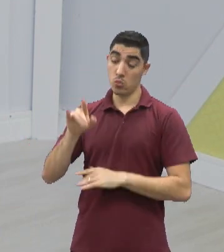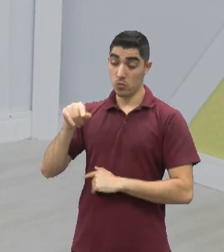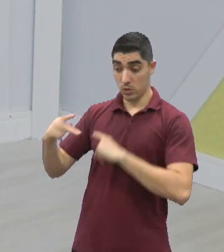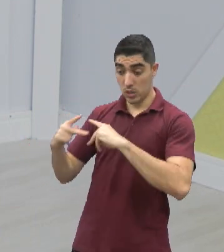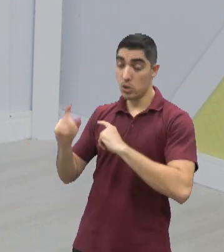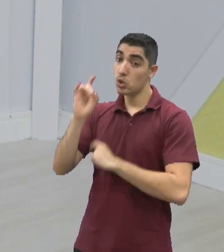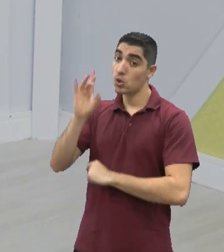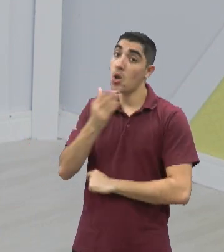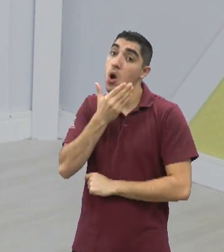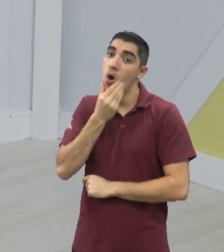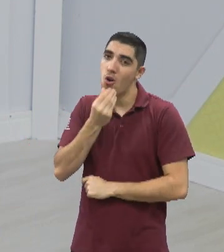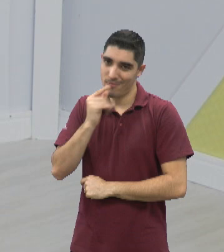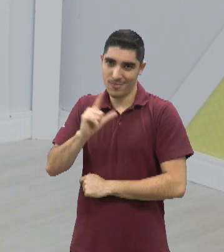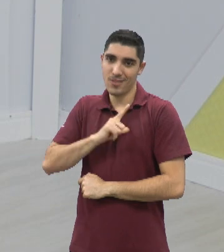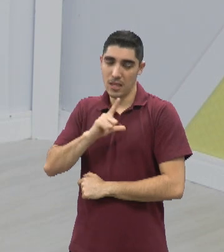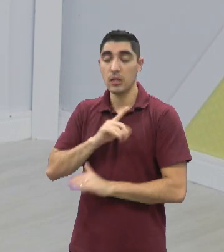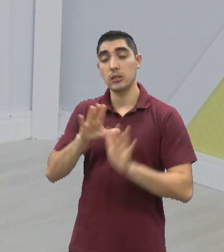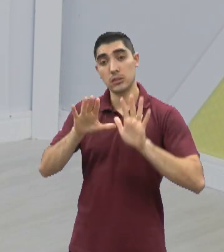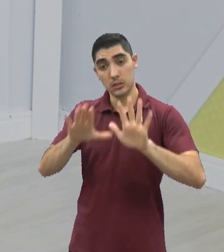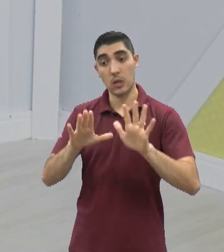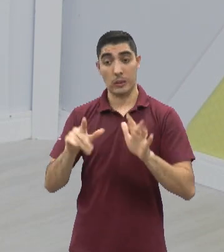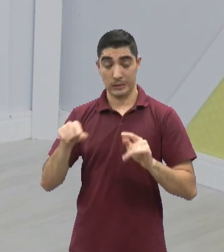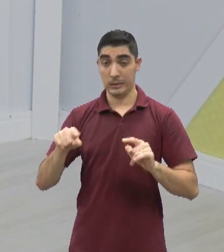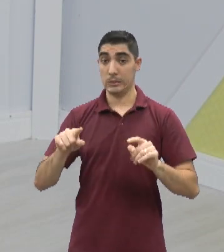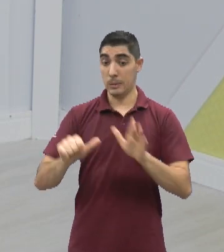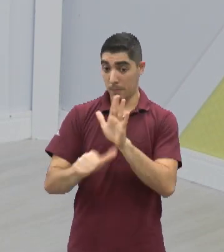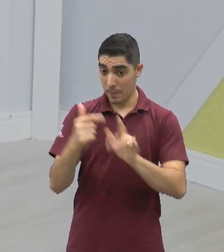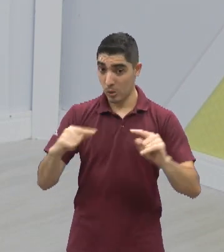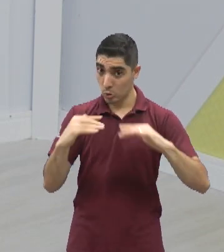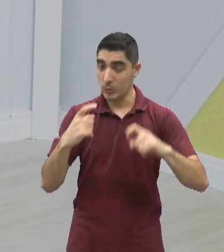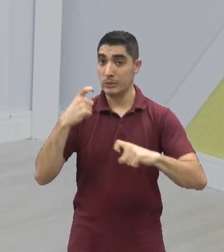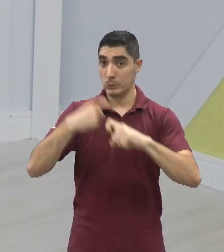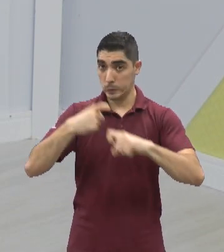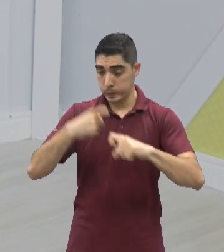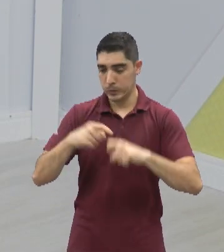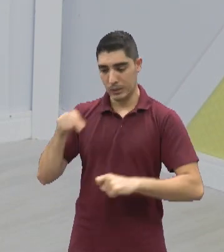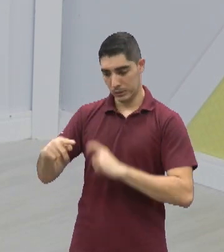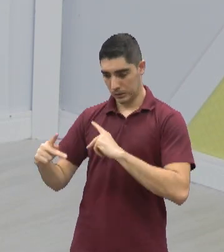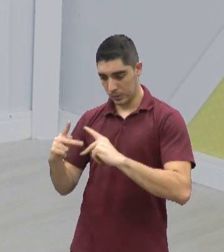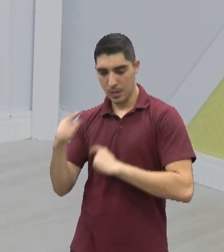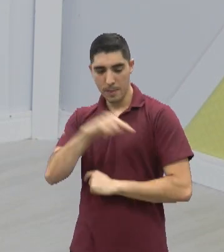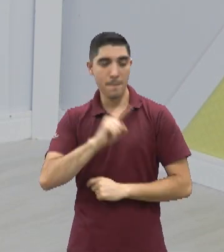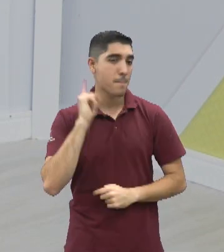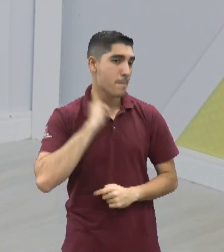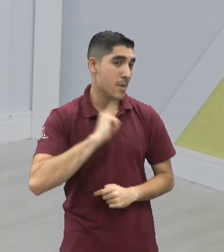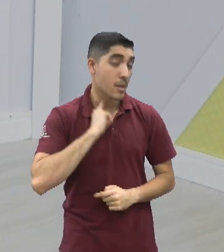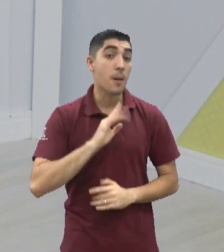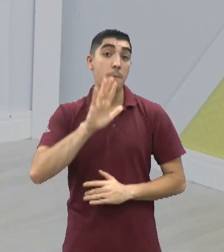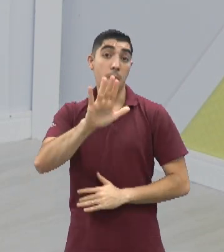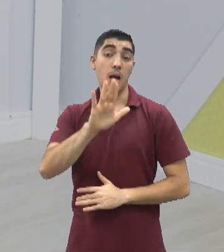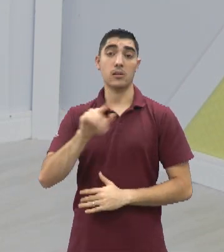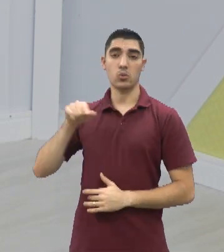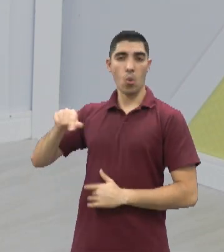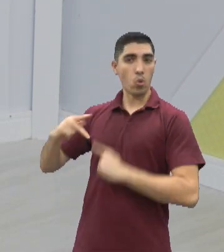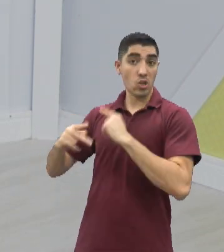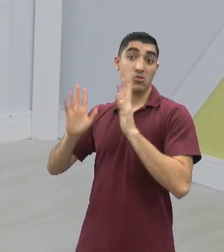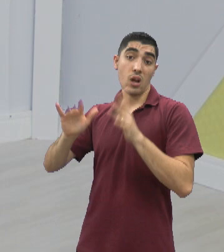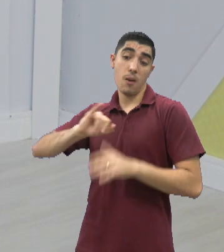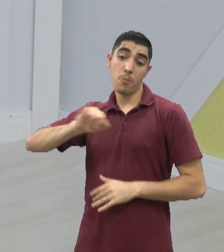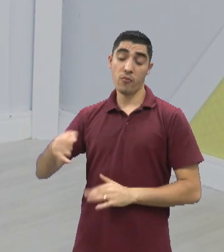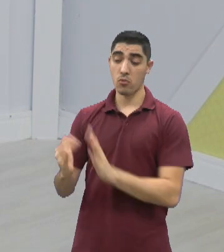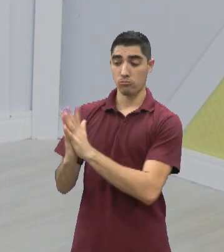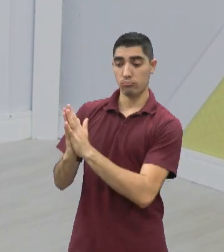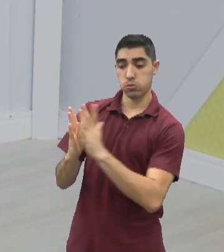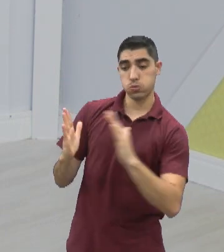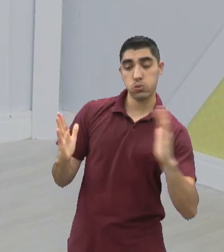e já começando com uma pedreira para enfrentar o Minas. Agora o técnico Reinaldo Bacilieri teve um tempo maior, quase um mês, para poder preparar a equipe. Ele